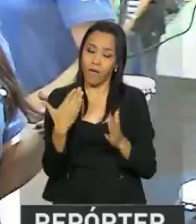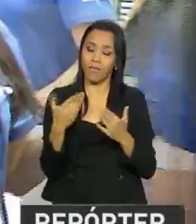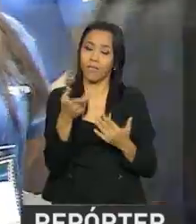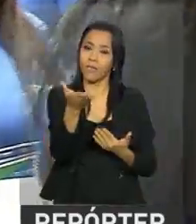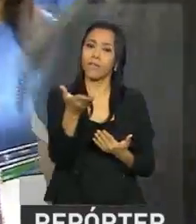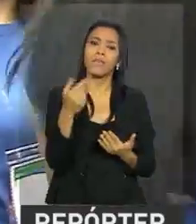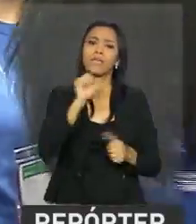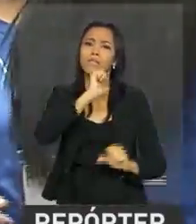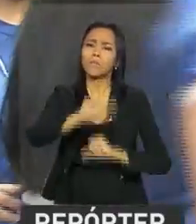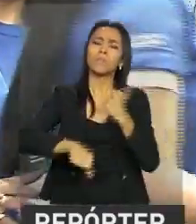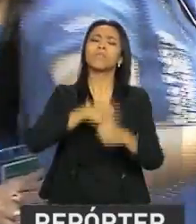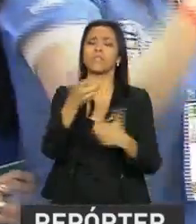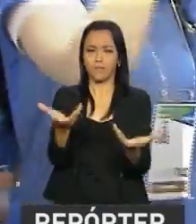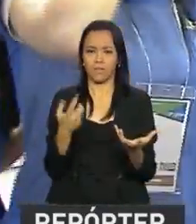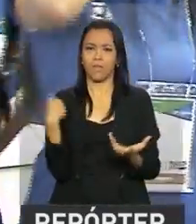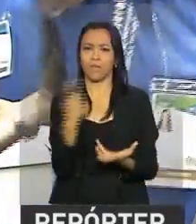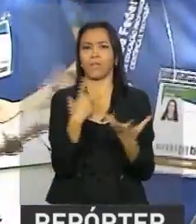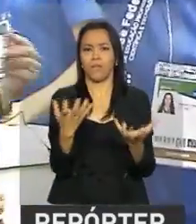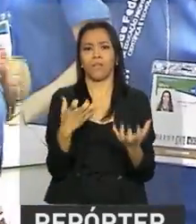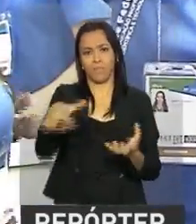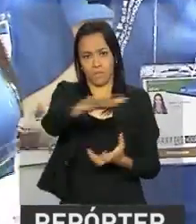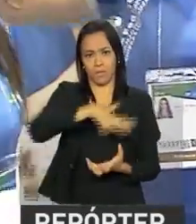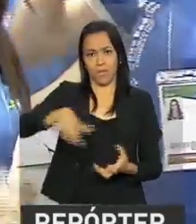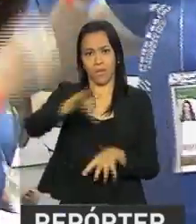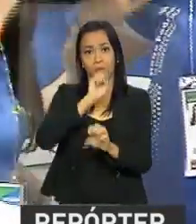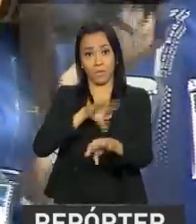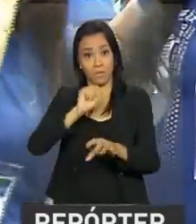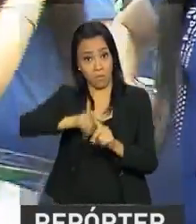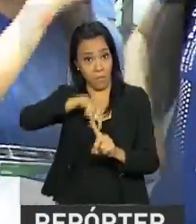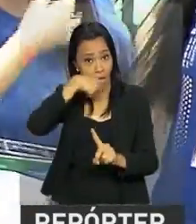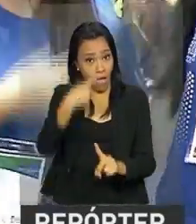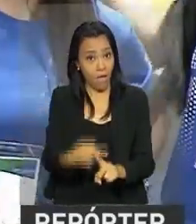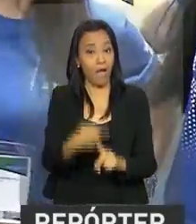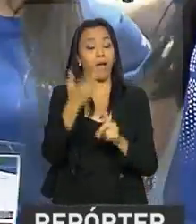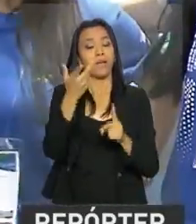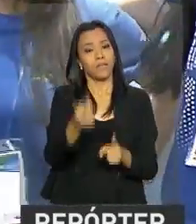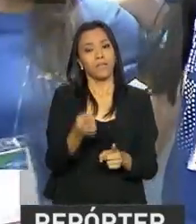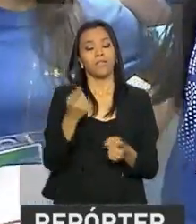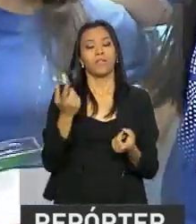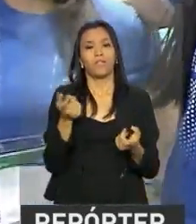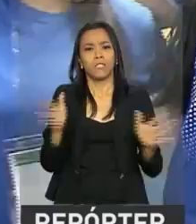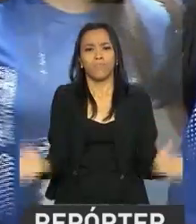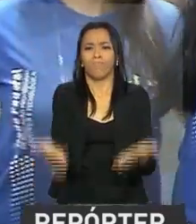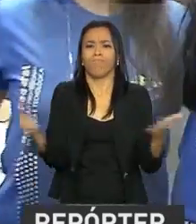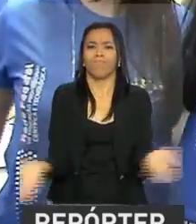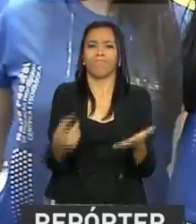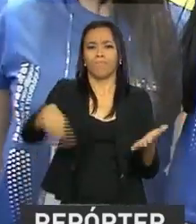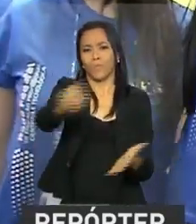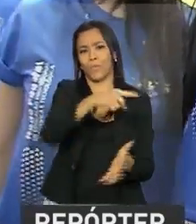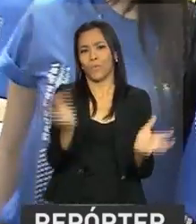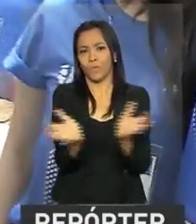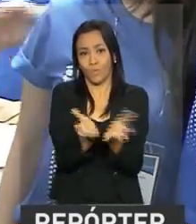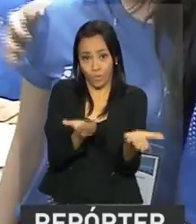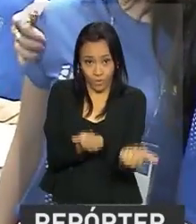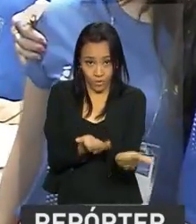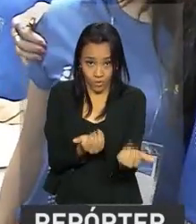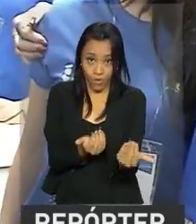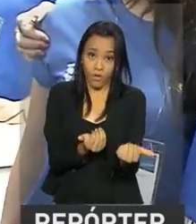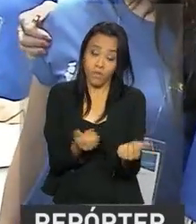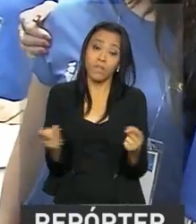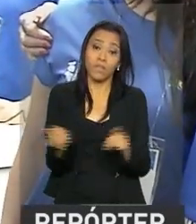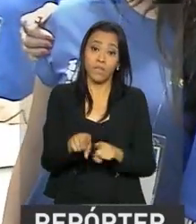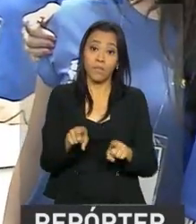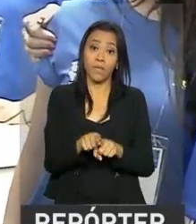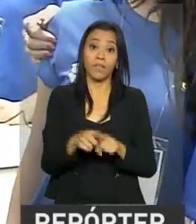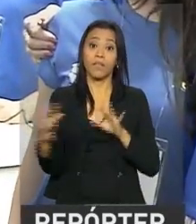revolução educacional que a gente quer promover. Mais protagonismo e decisão para o próprio jovem, interface direta com a